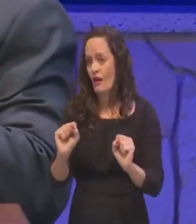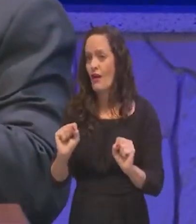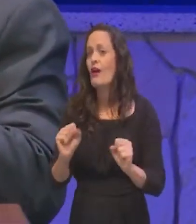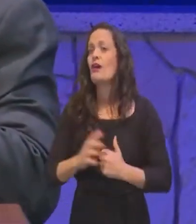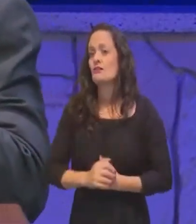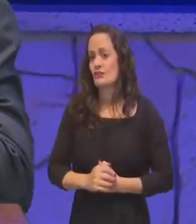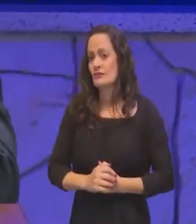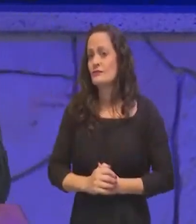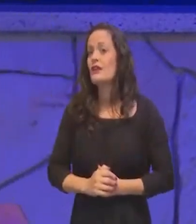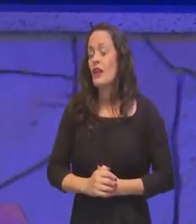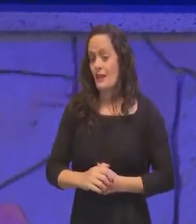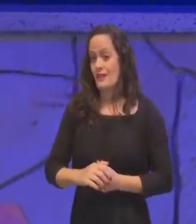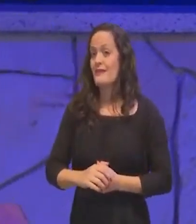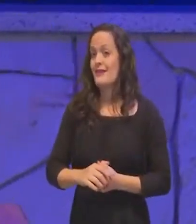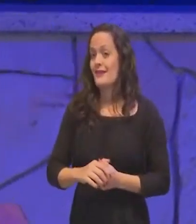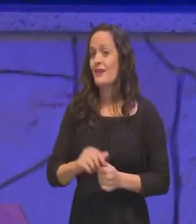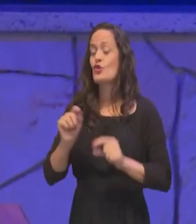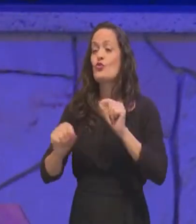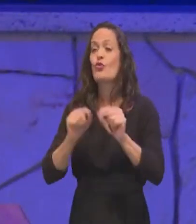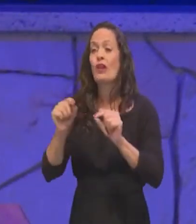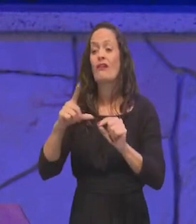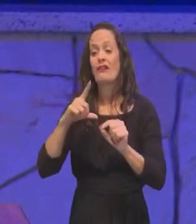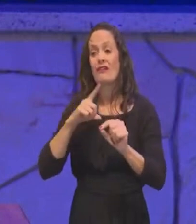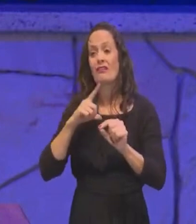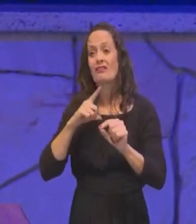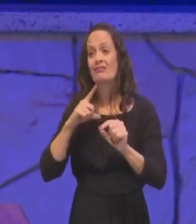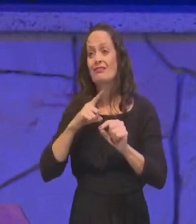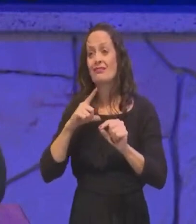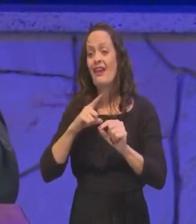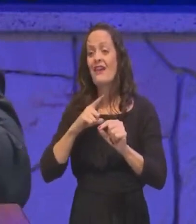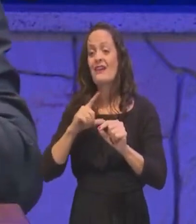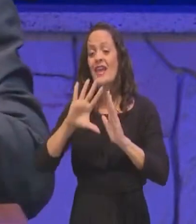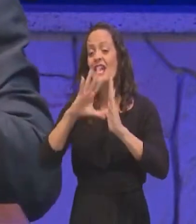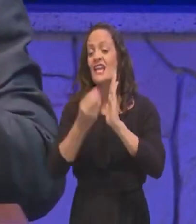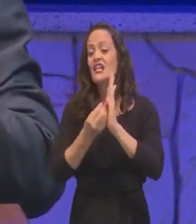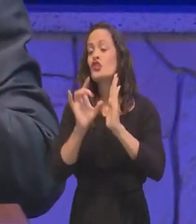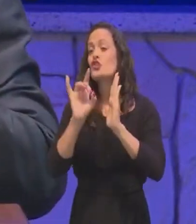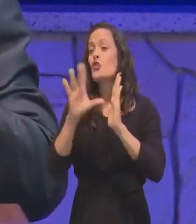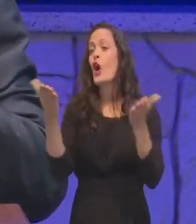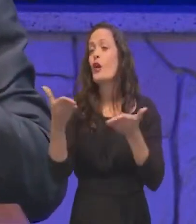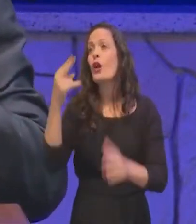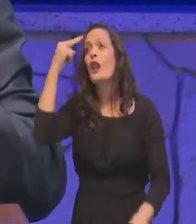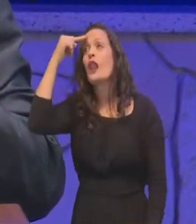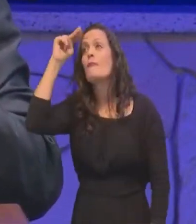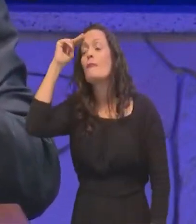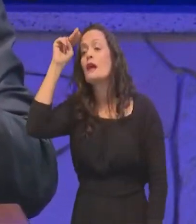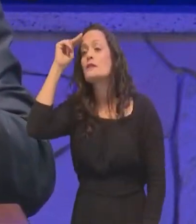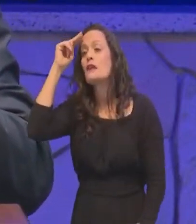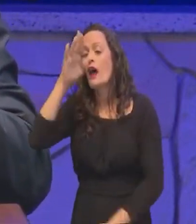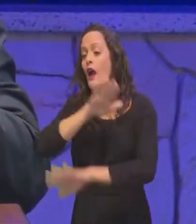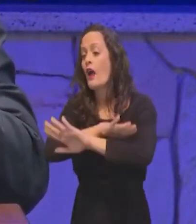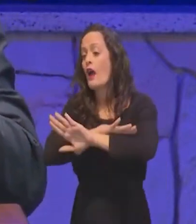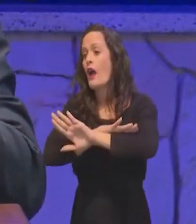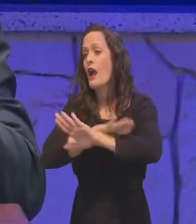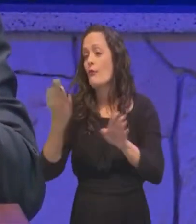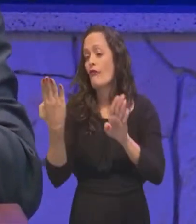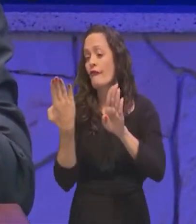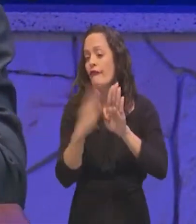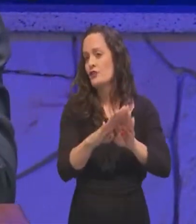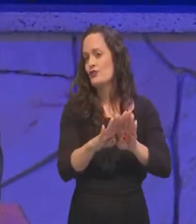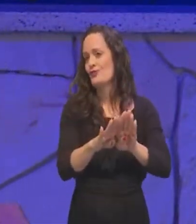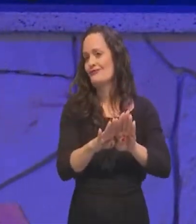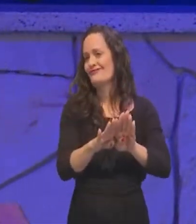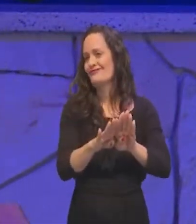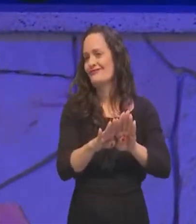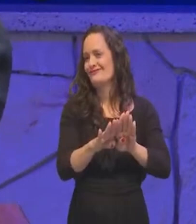algumas igrejas que só existem lá na história e que ficaram no passado. Esta igreja, que